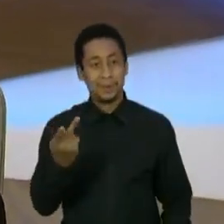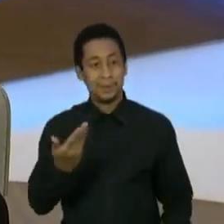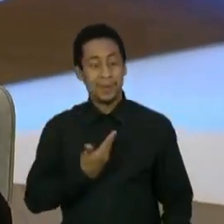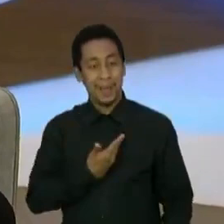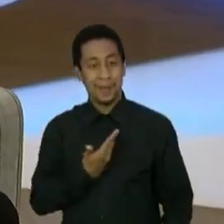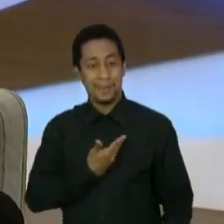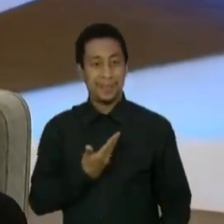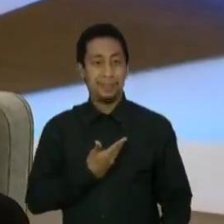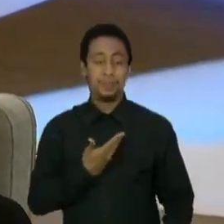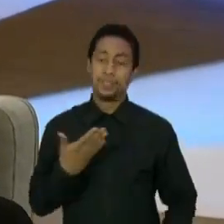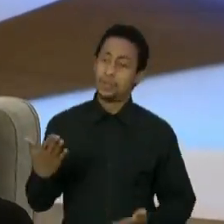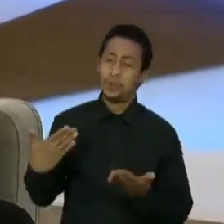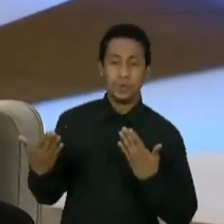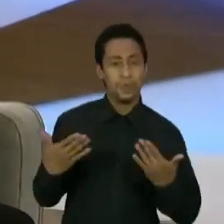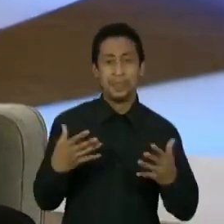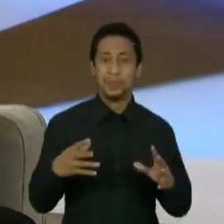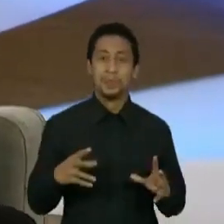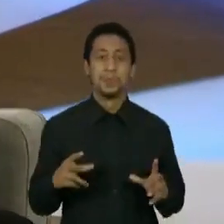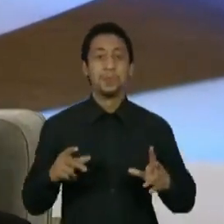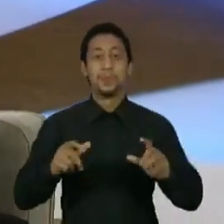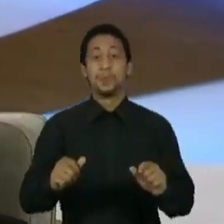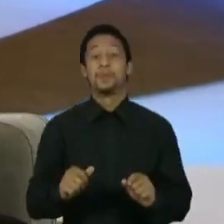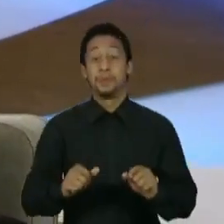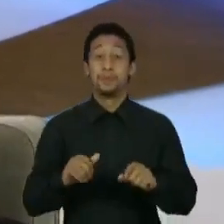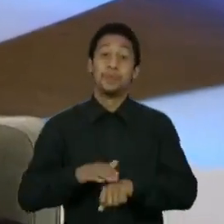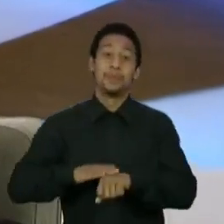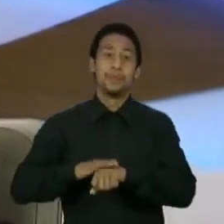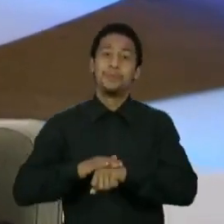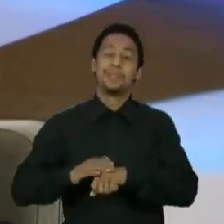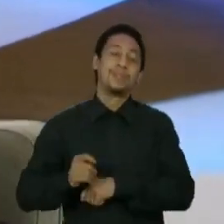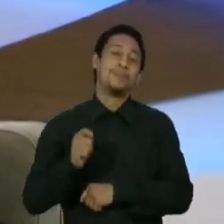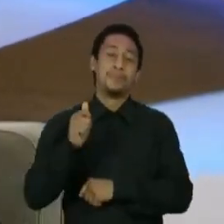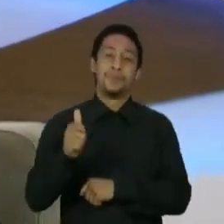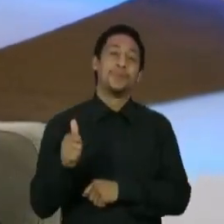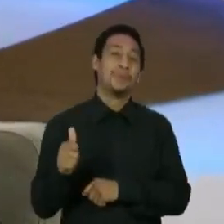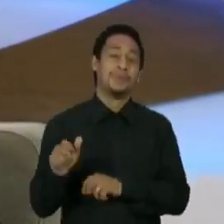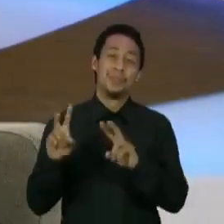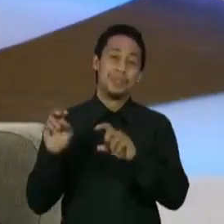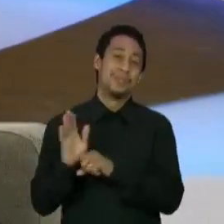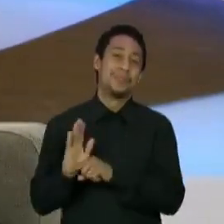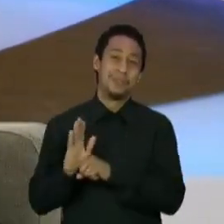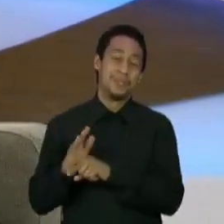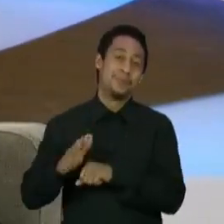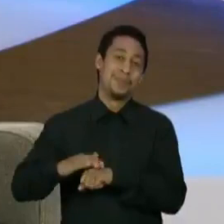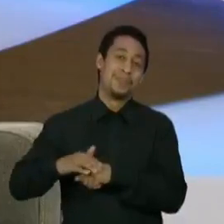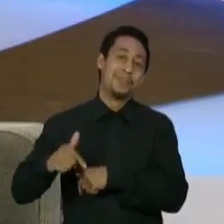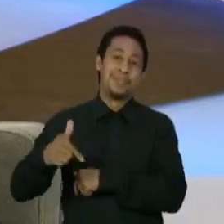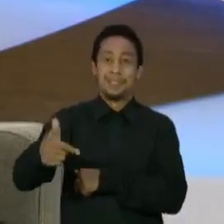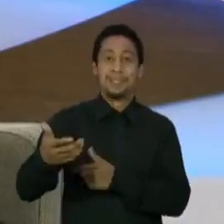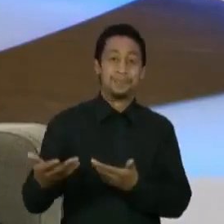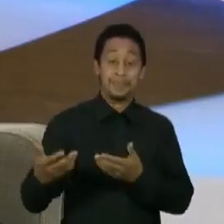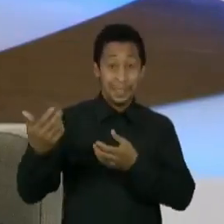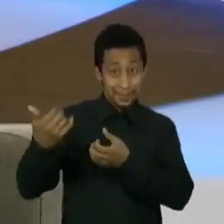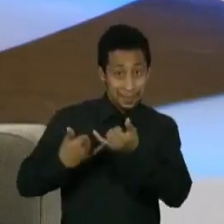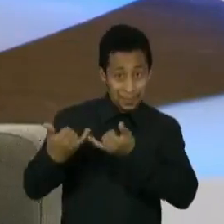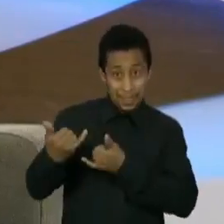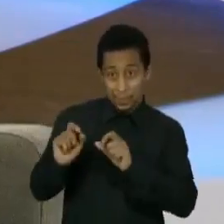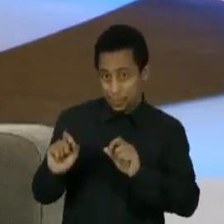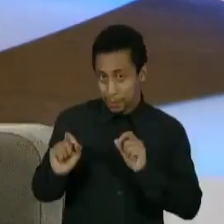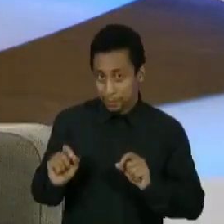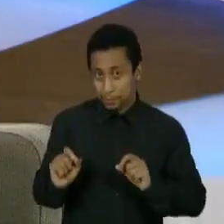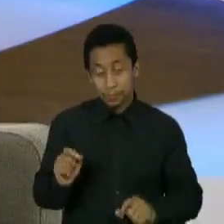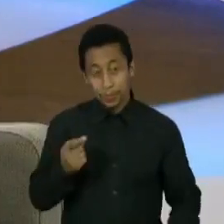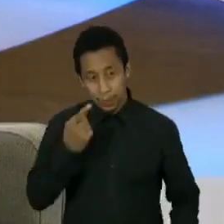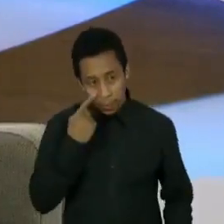a gente fala de tudo e fala porque cima do filme que ele vai fazer o que ele me diz assim ele me disse Wagner